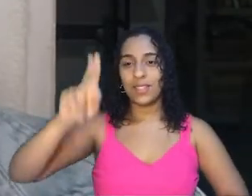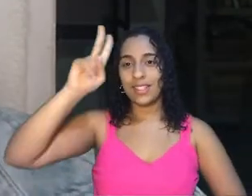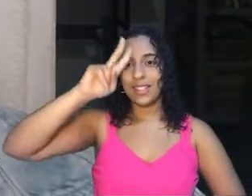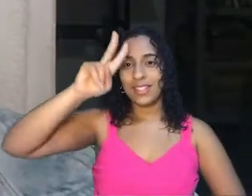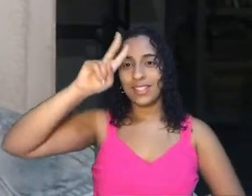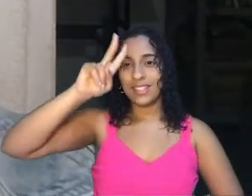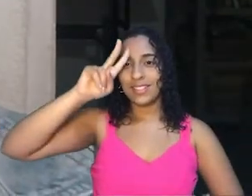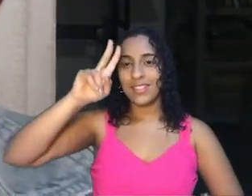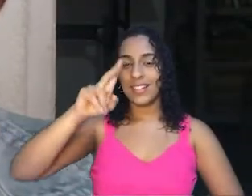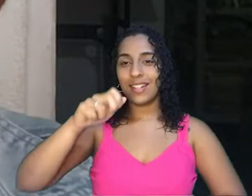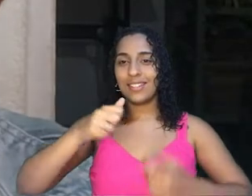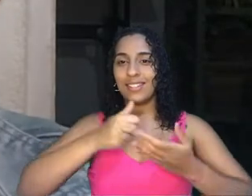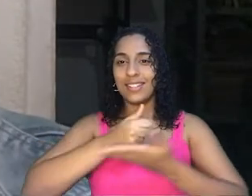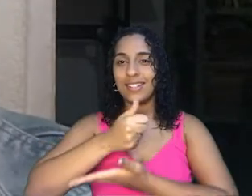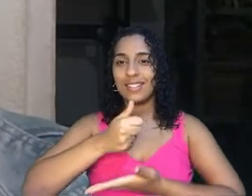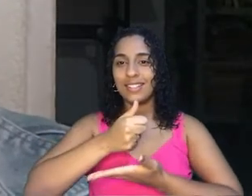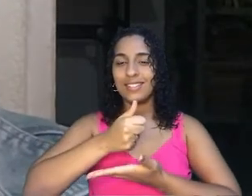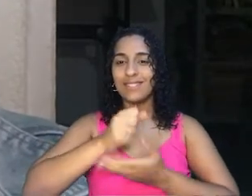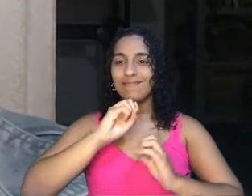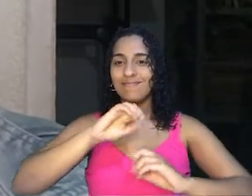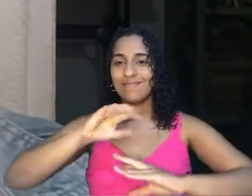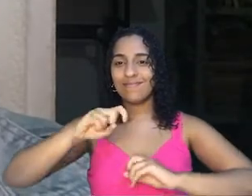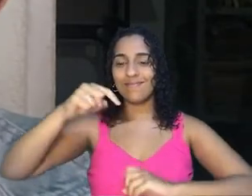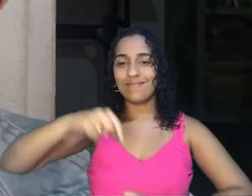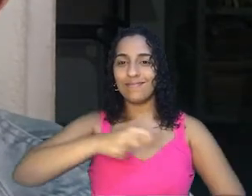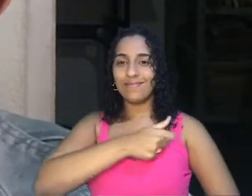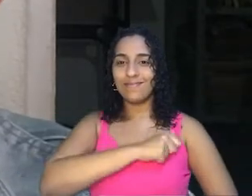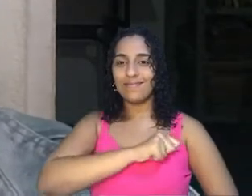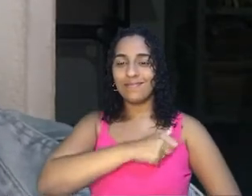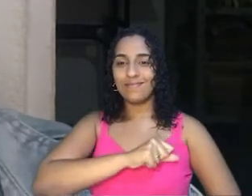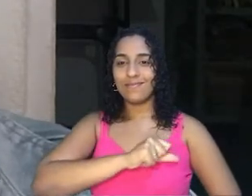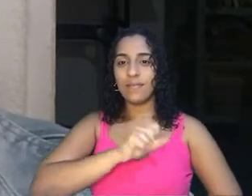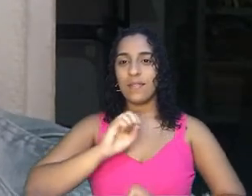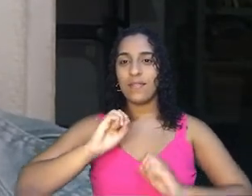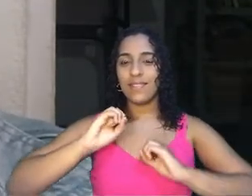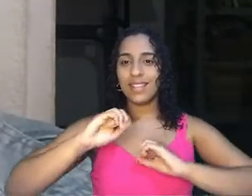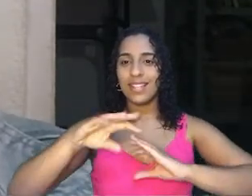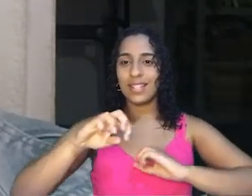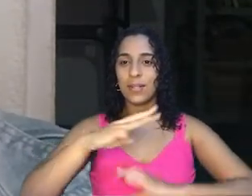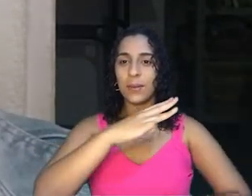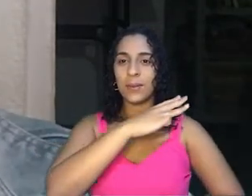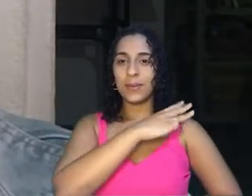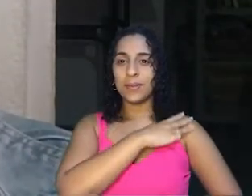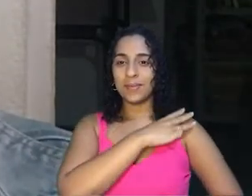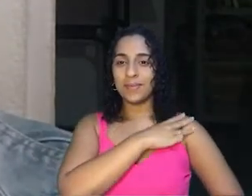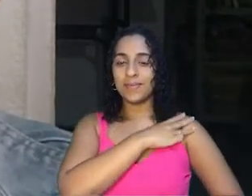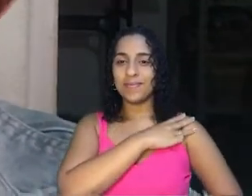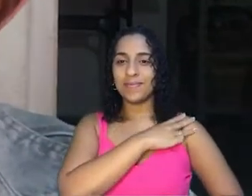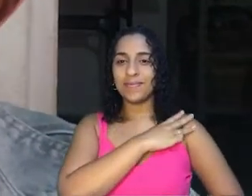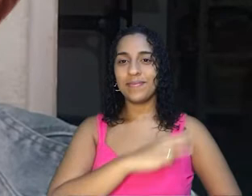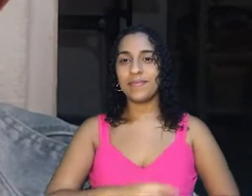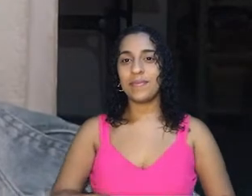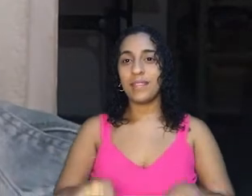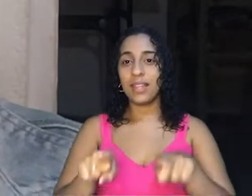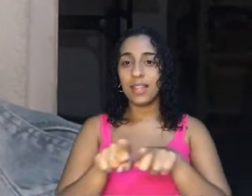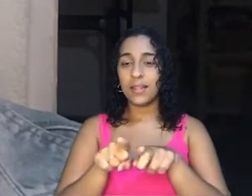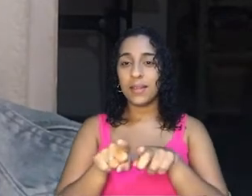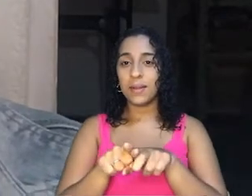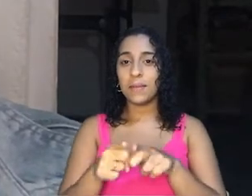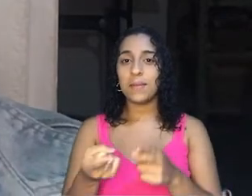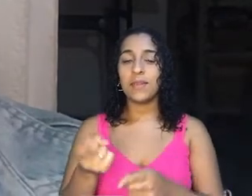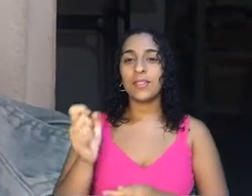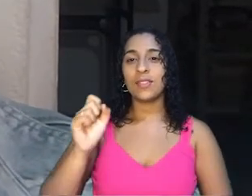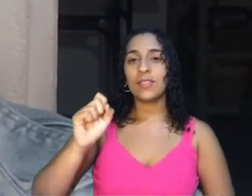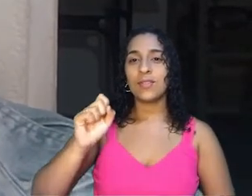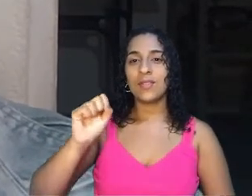Básica aqui no Rio de Janeiro no ensino fundamental 2 e no ensino médio além de estrutura pelo Sedex Hoje